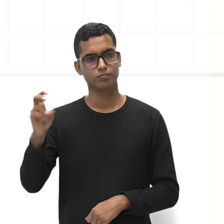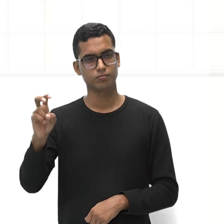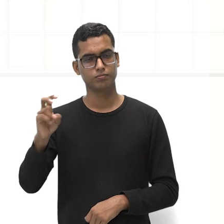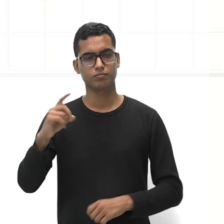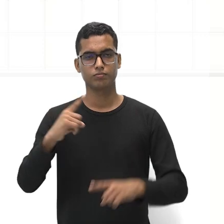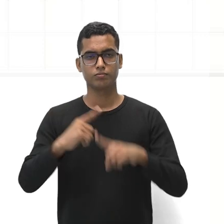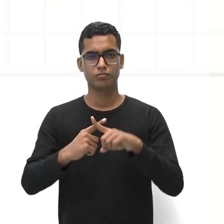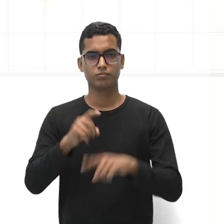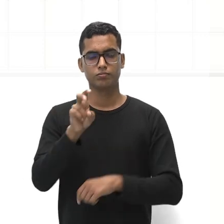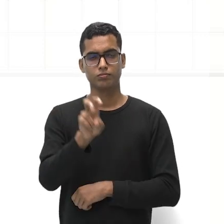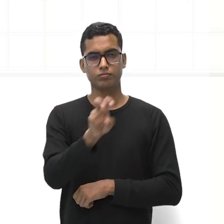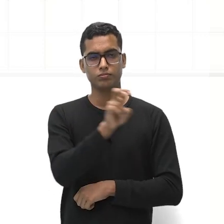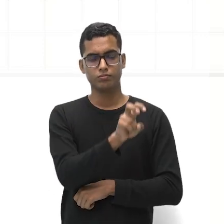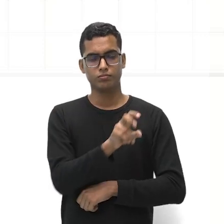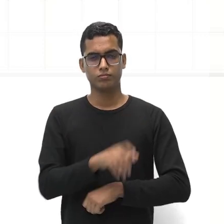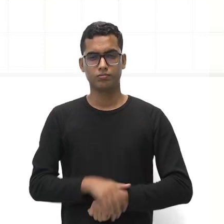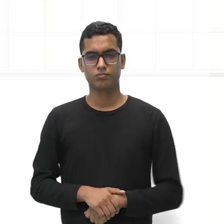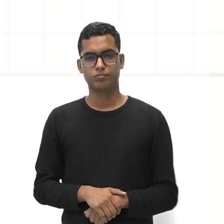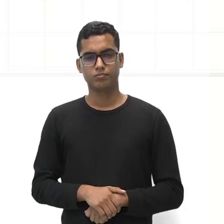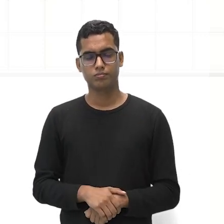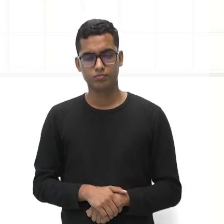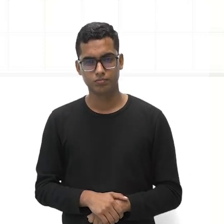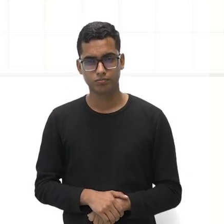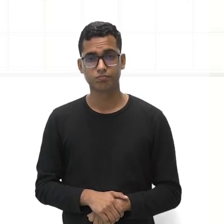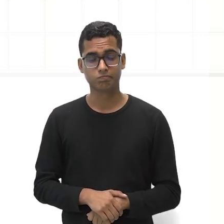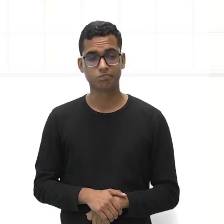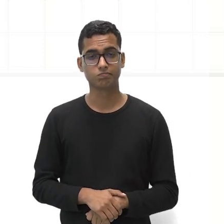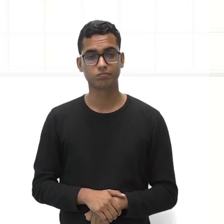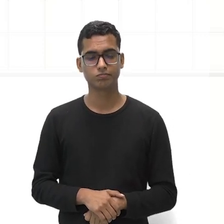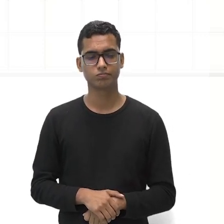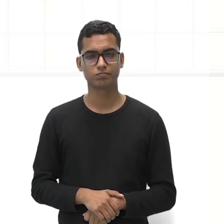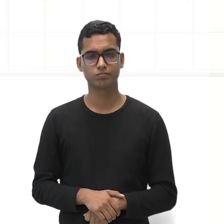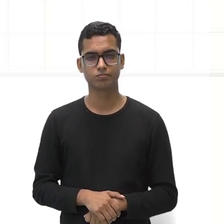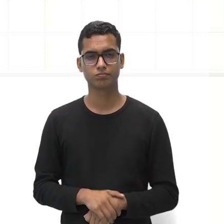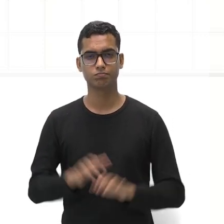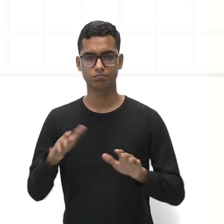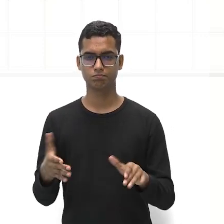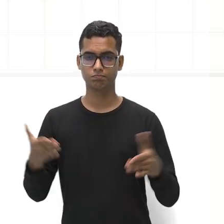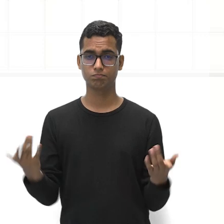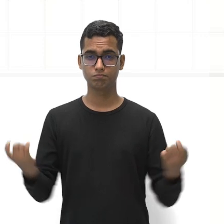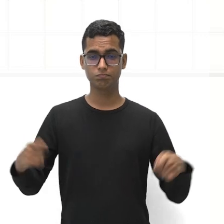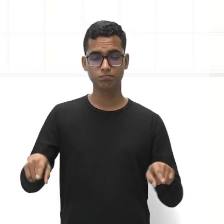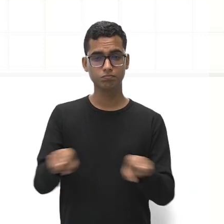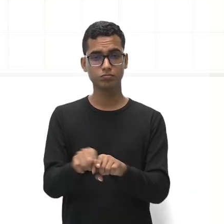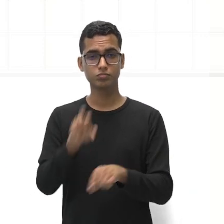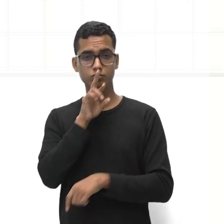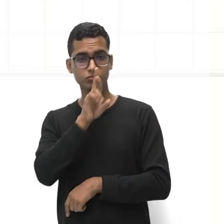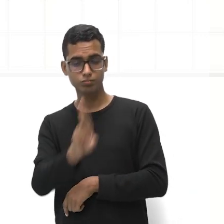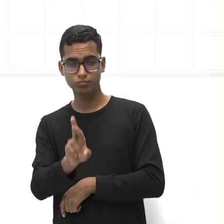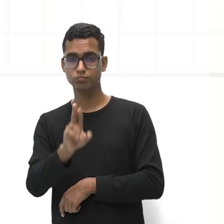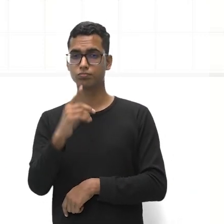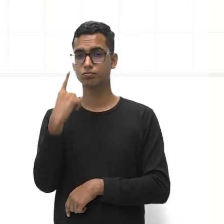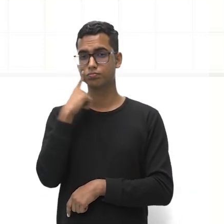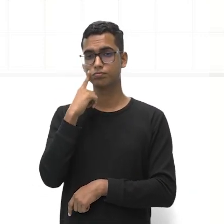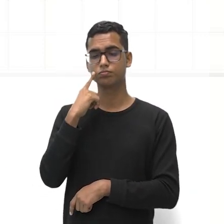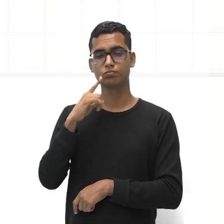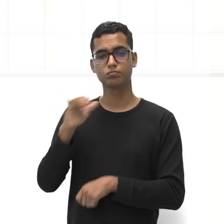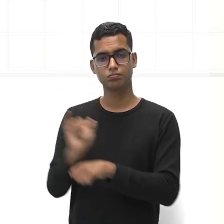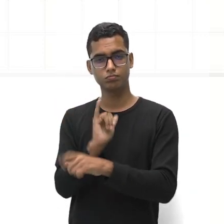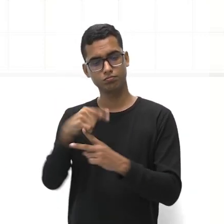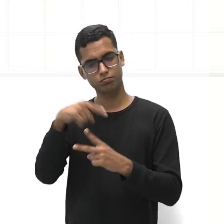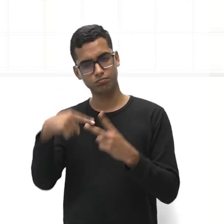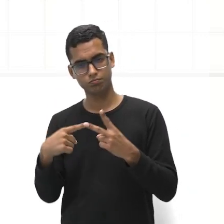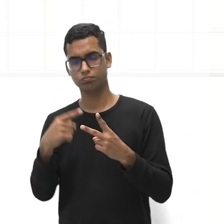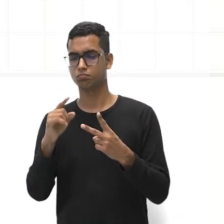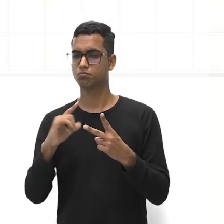quê? 55. Vai chegar naquela mesma situação. Então você pode optar tanto de uma forma como de outra.